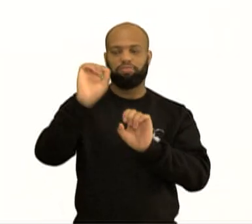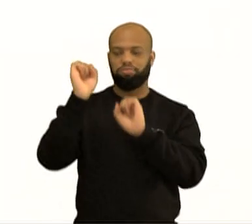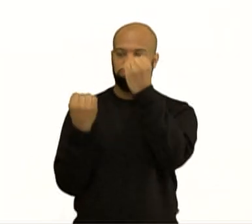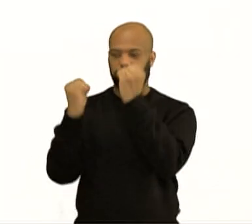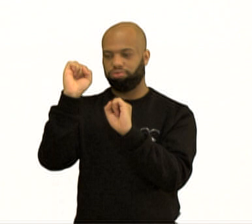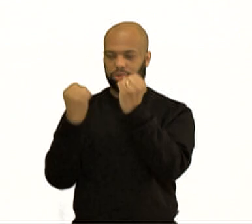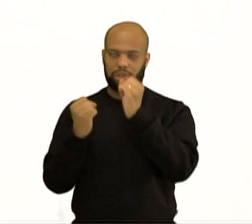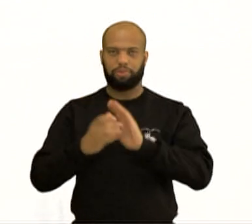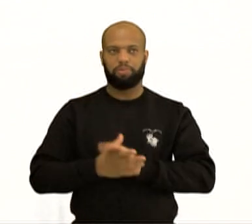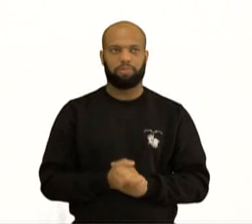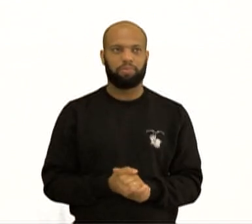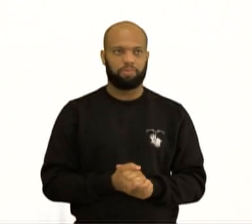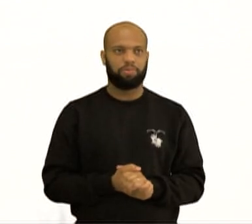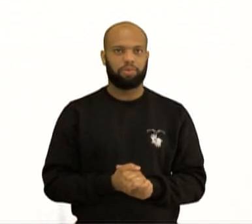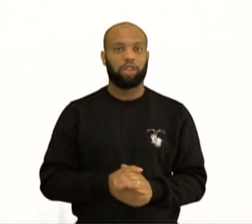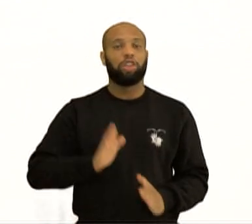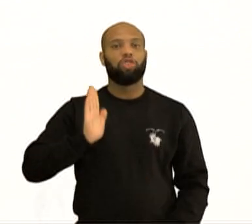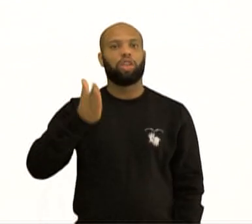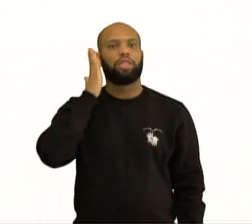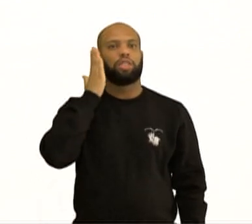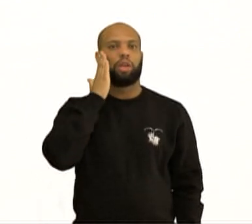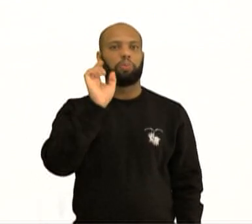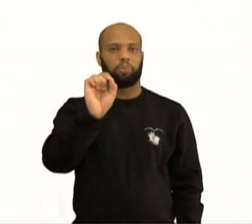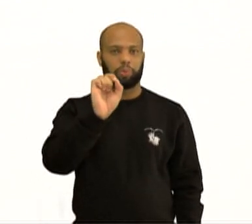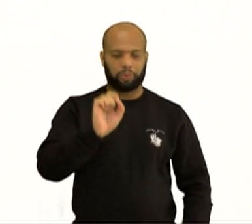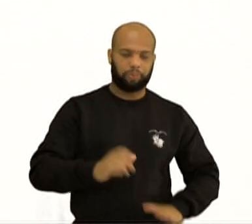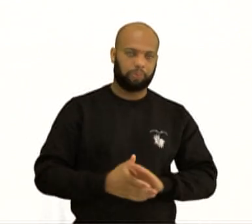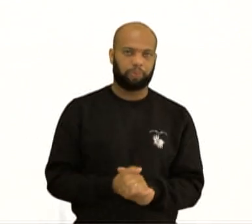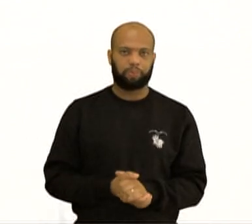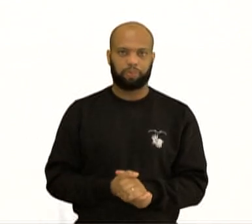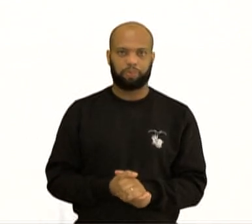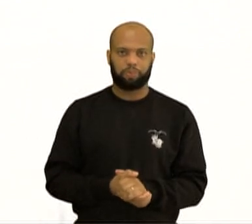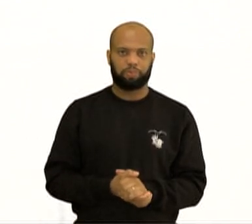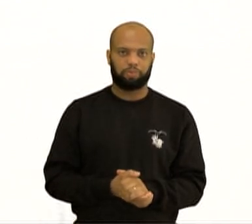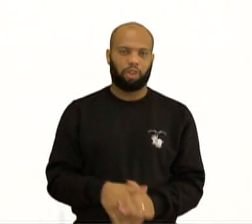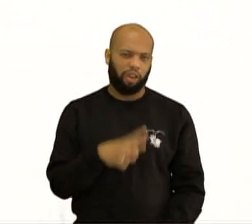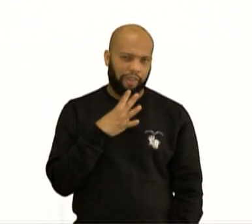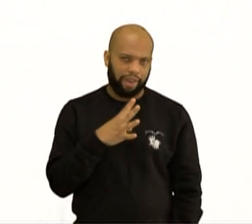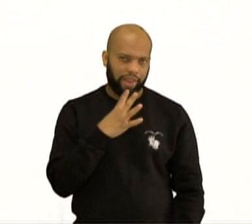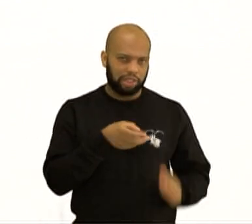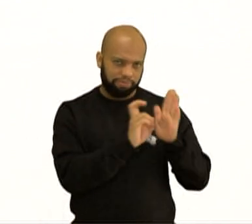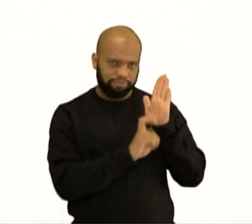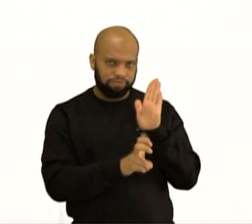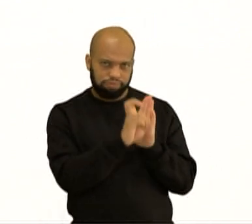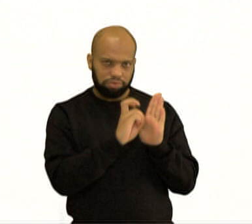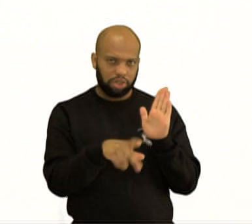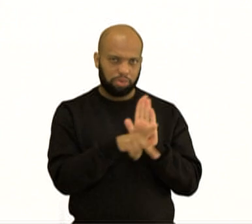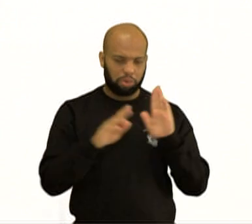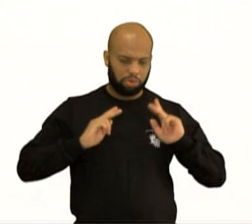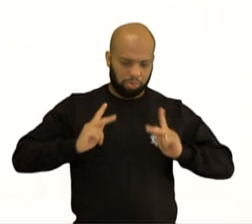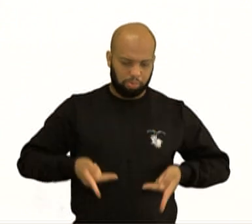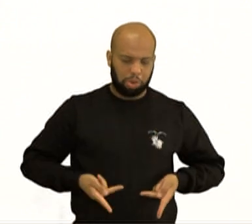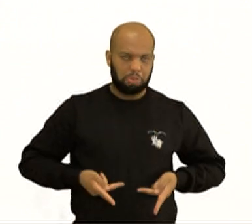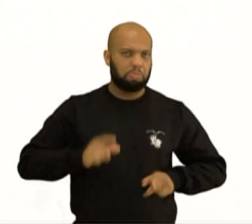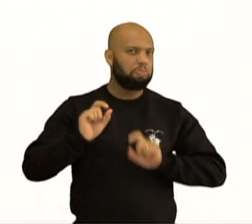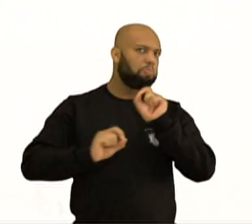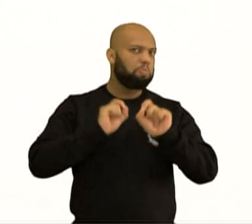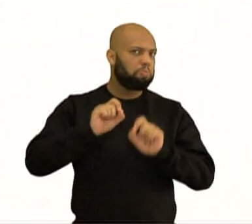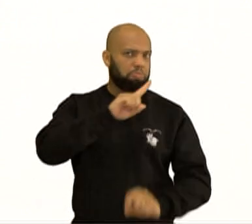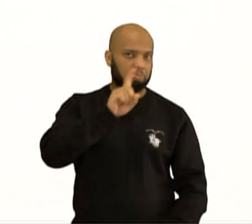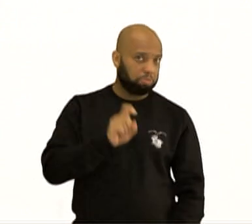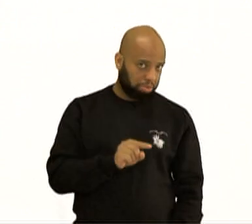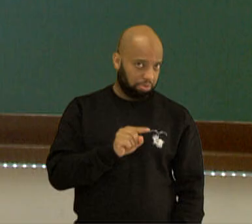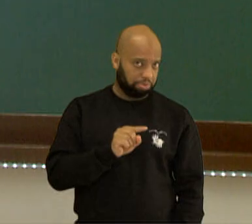físico. O que sabemos? Você sabe o que são fontes energéticas para os seres humanos? Quais são essas fontes